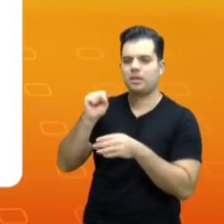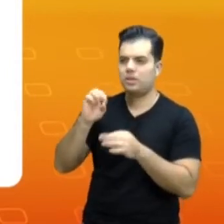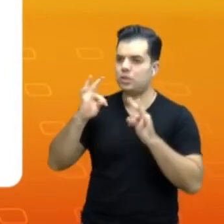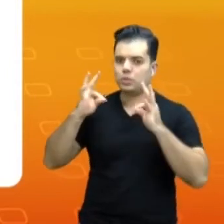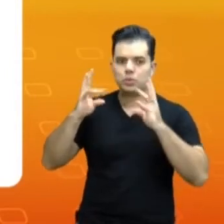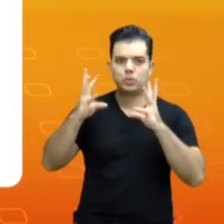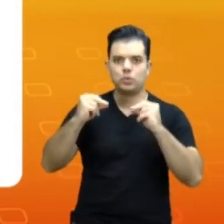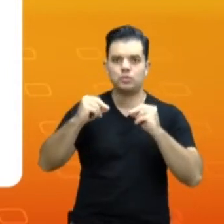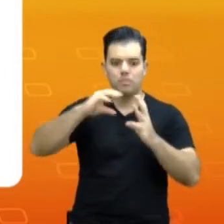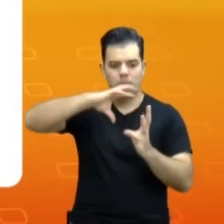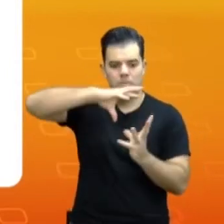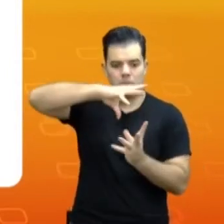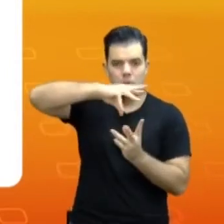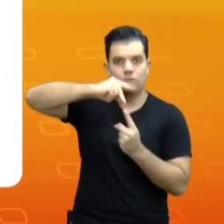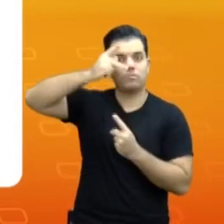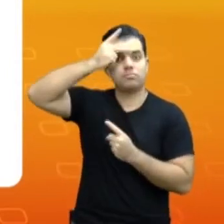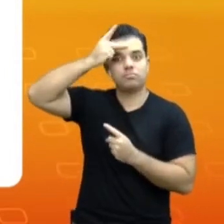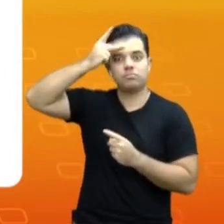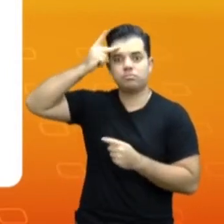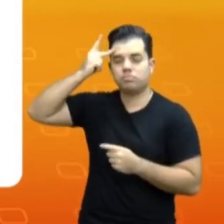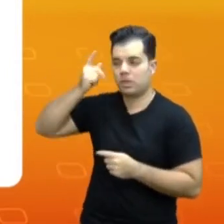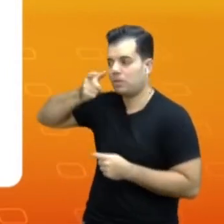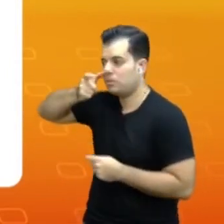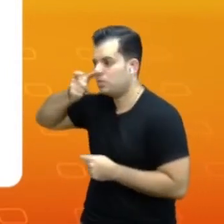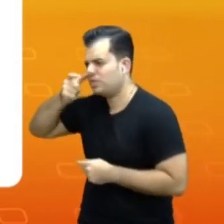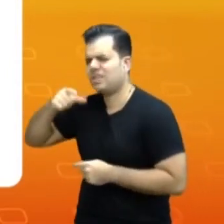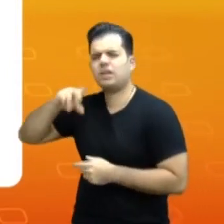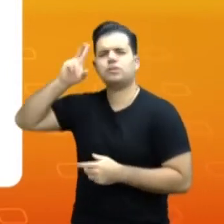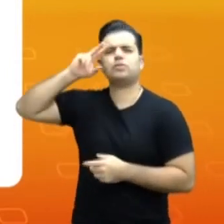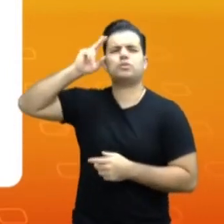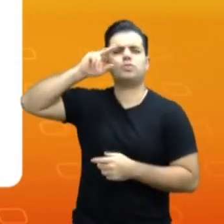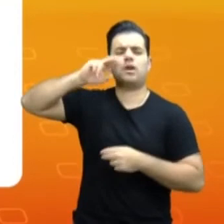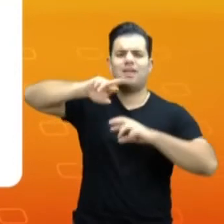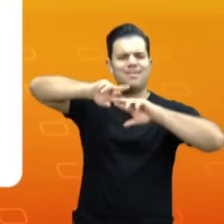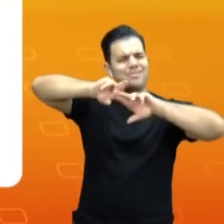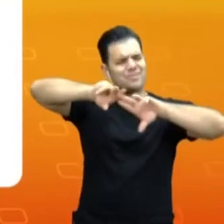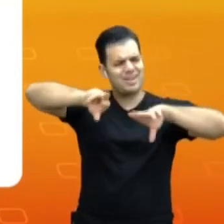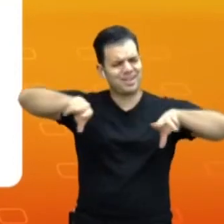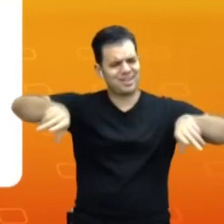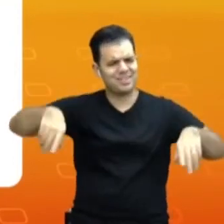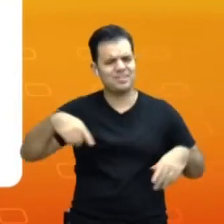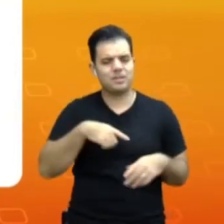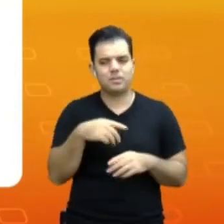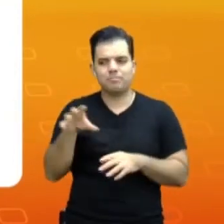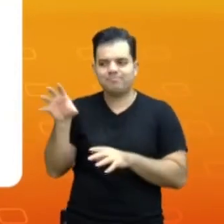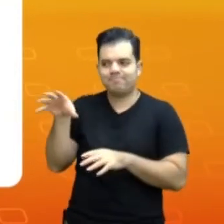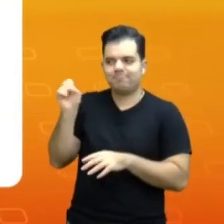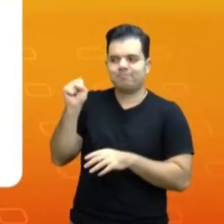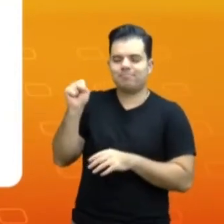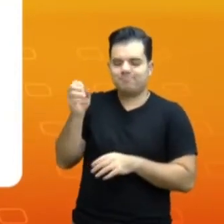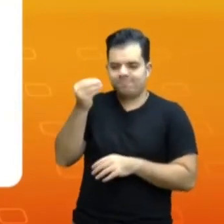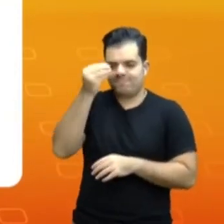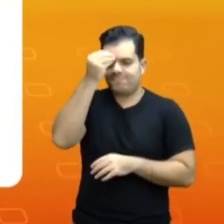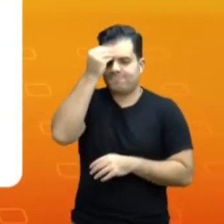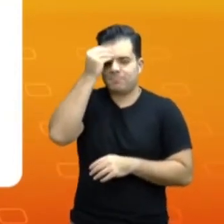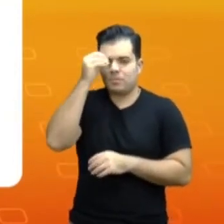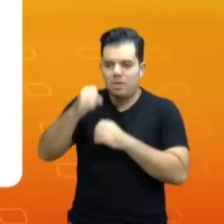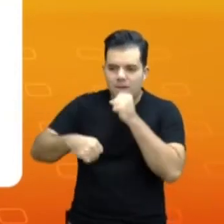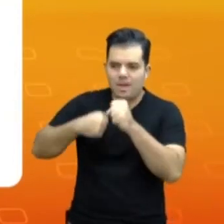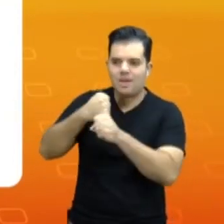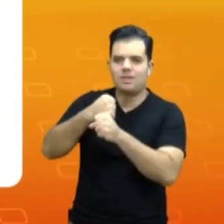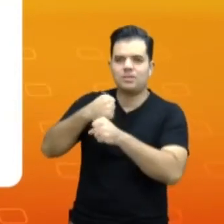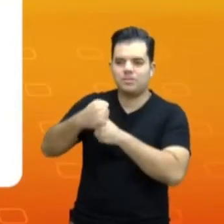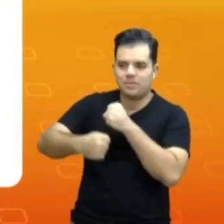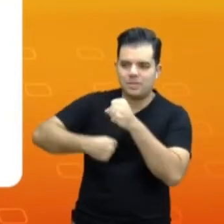audiência mundial foi muito boa desses jogos. Tiveram ótimas histórias que foram capturadas. E ano após